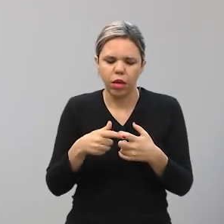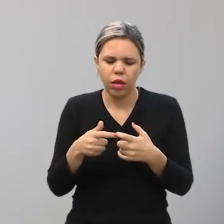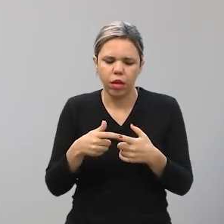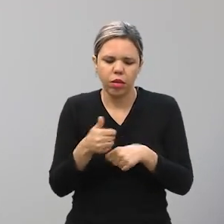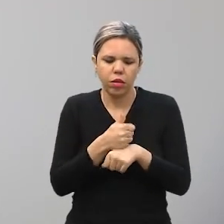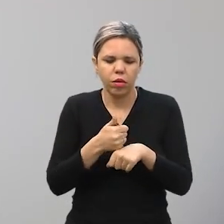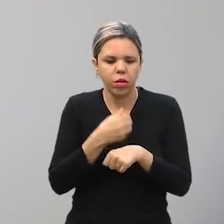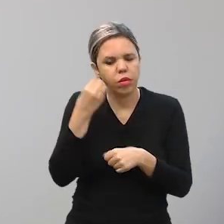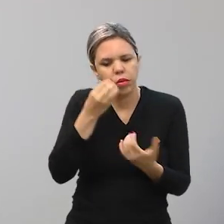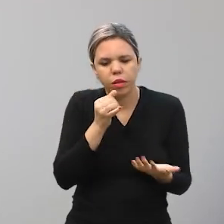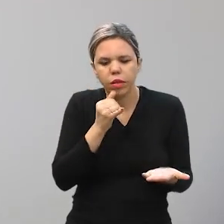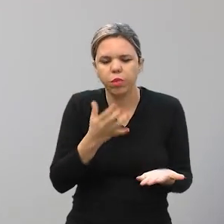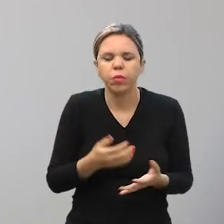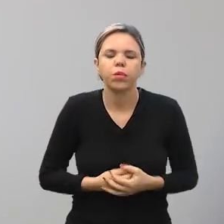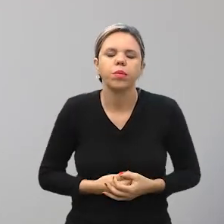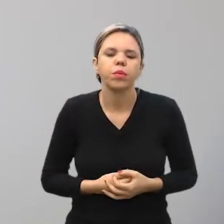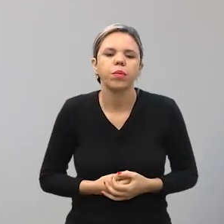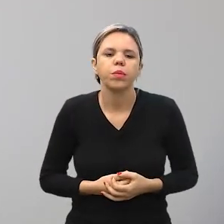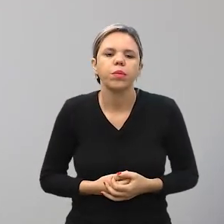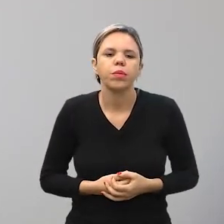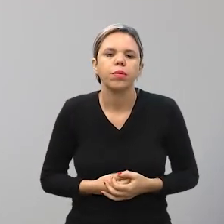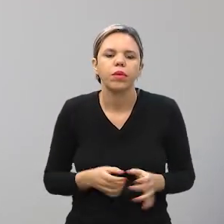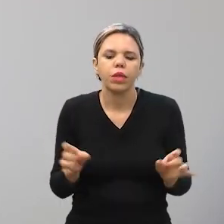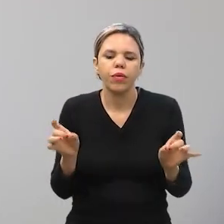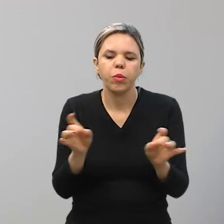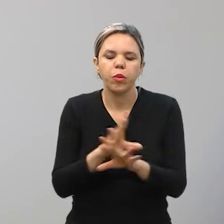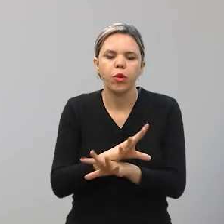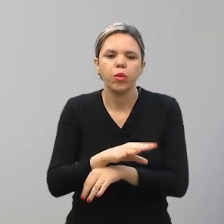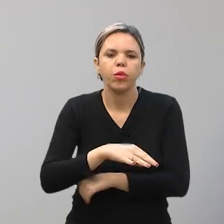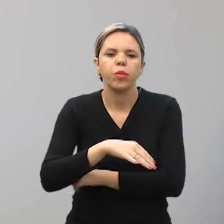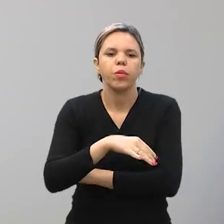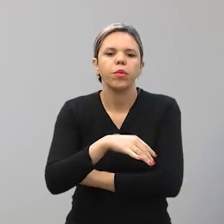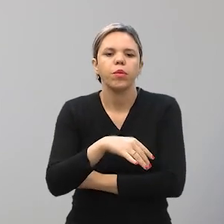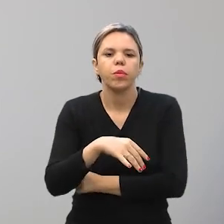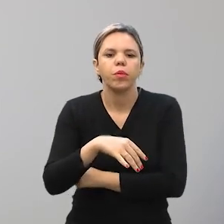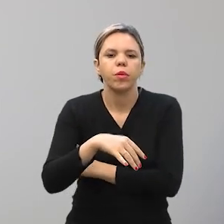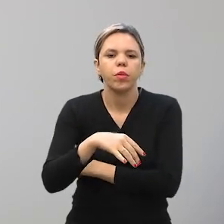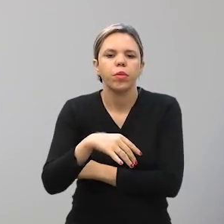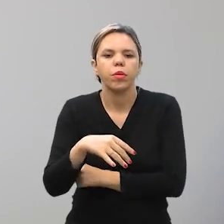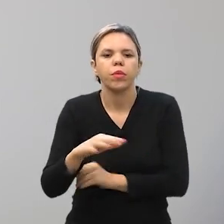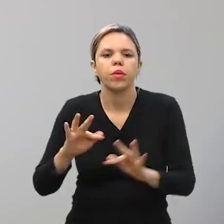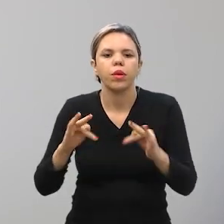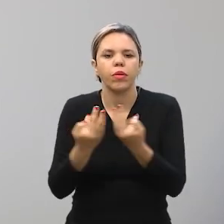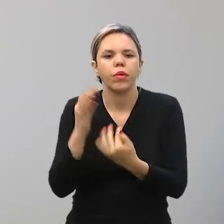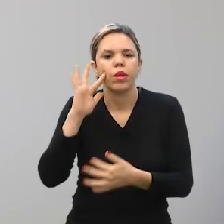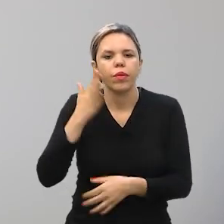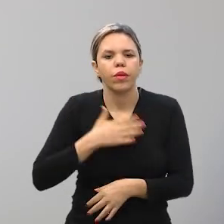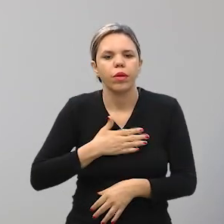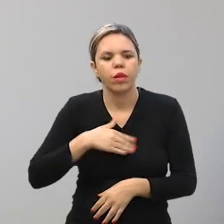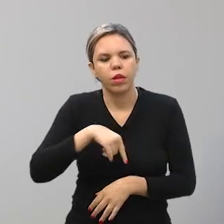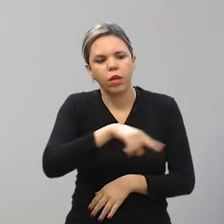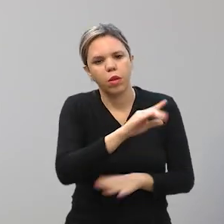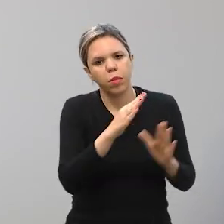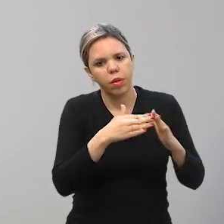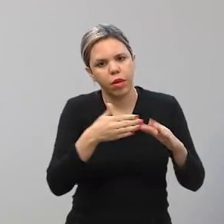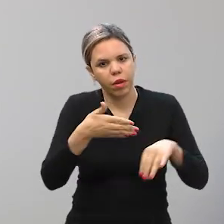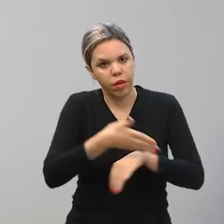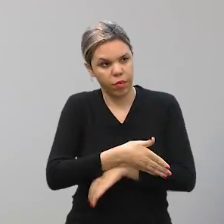adulto. Estava tudo pronto, a família resolve na minha casa, pode?